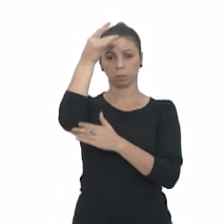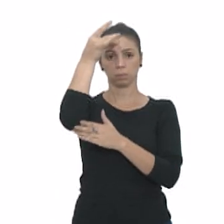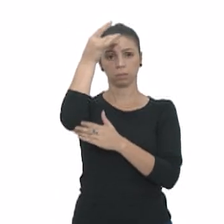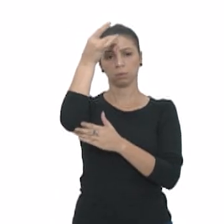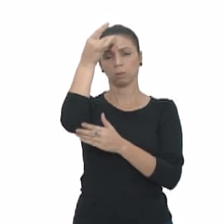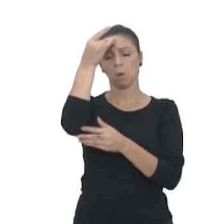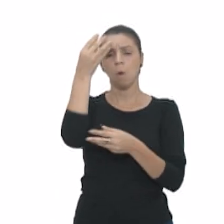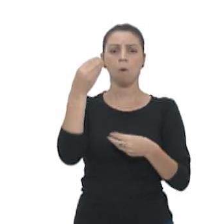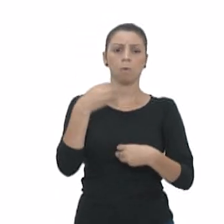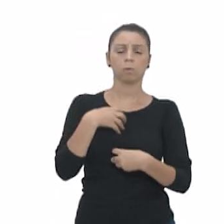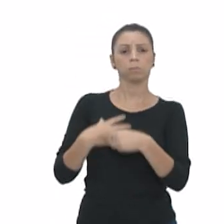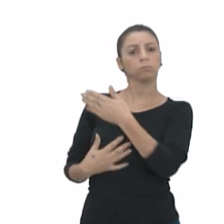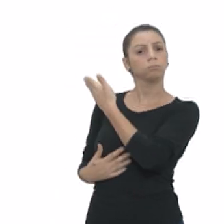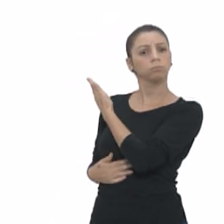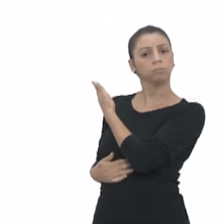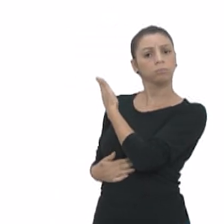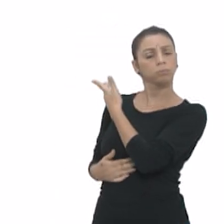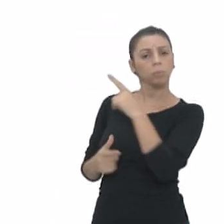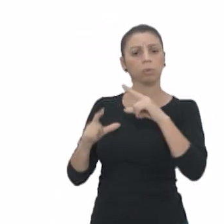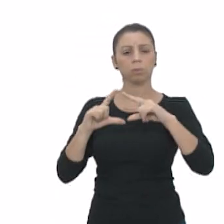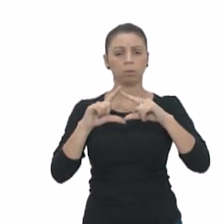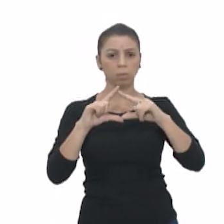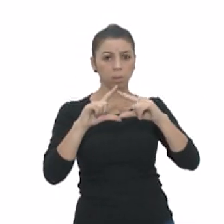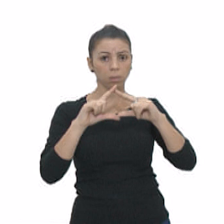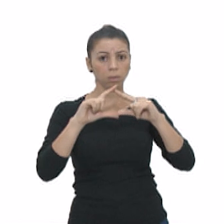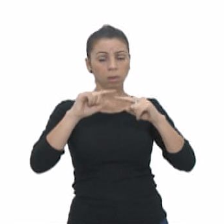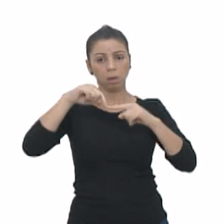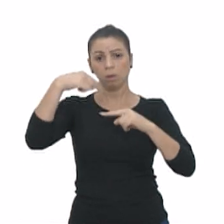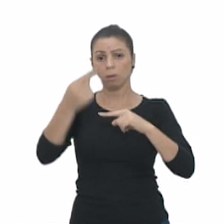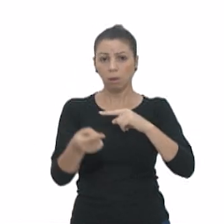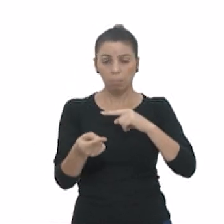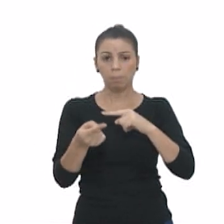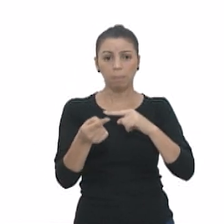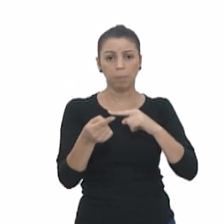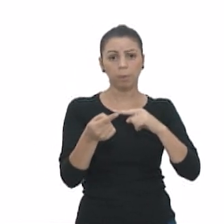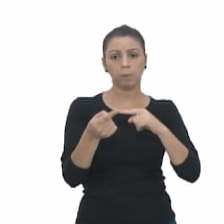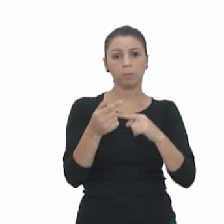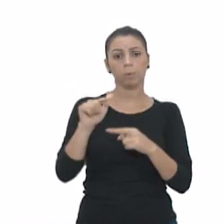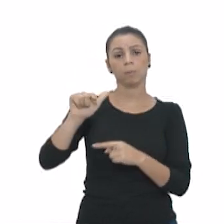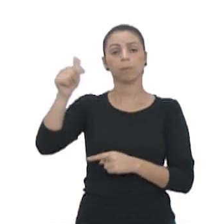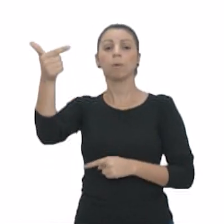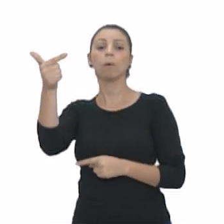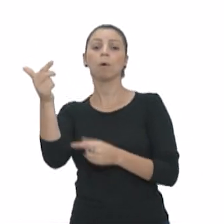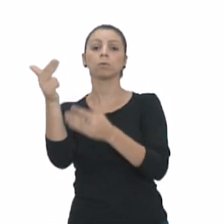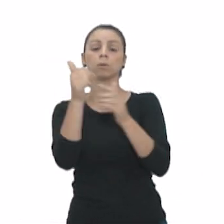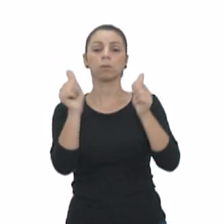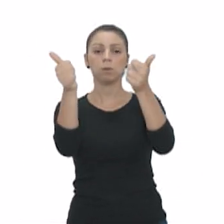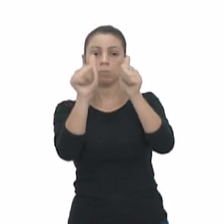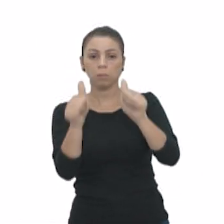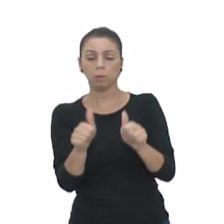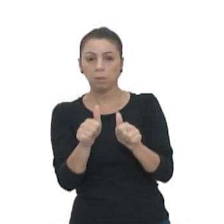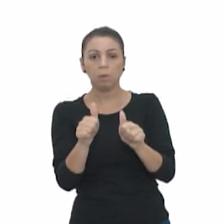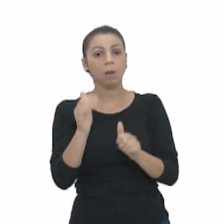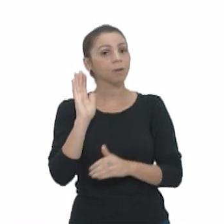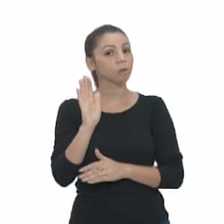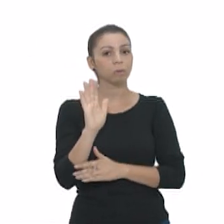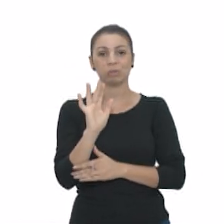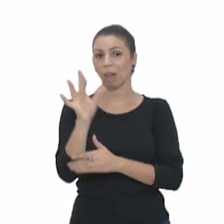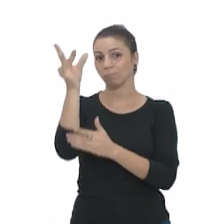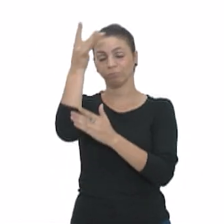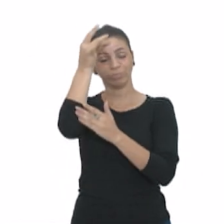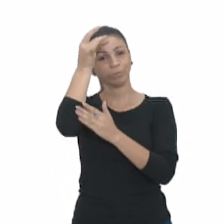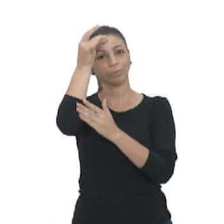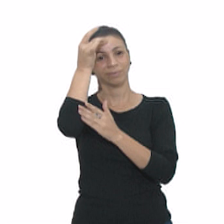a forma do nosso triângulo. Depois que nós entrarmos em outros desenhos geométricos, vocês já vão estar craque